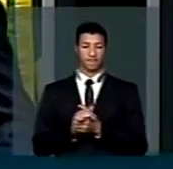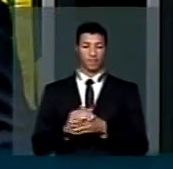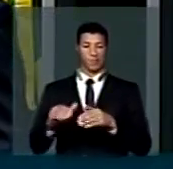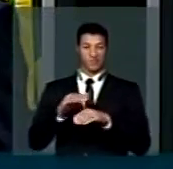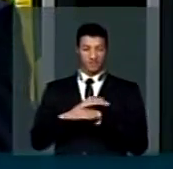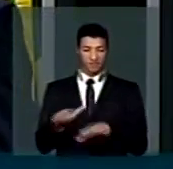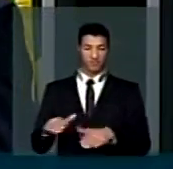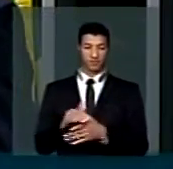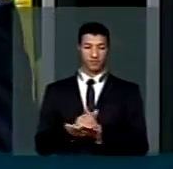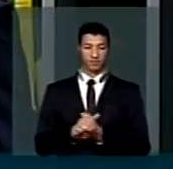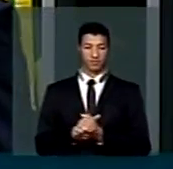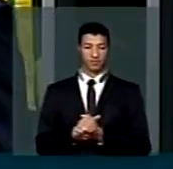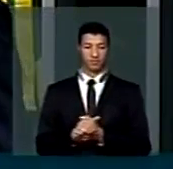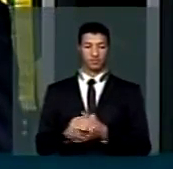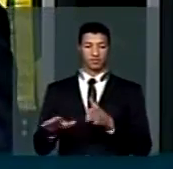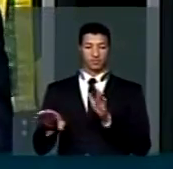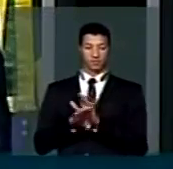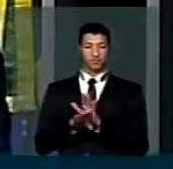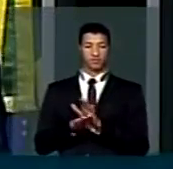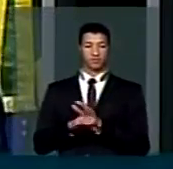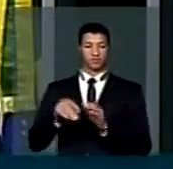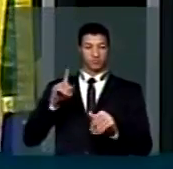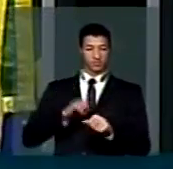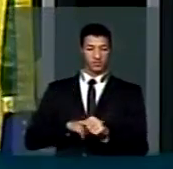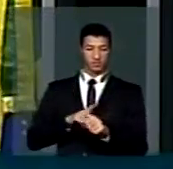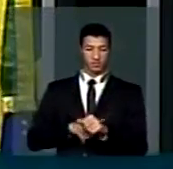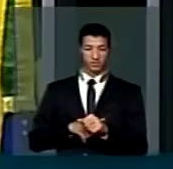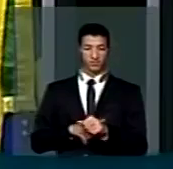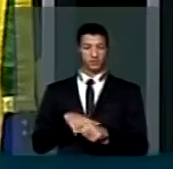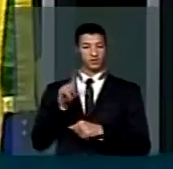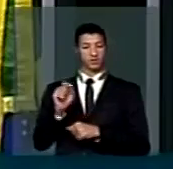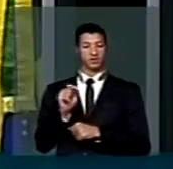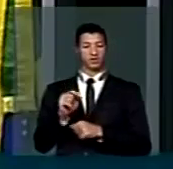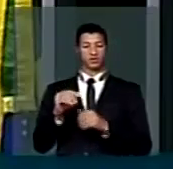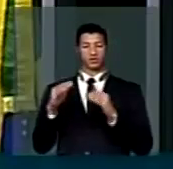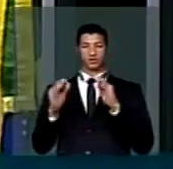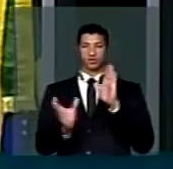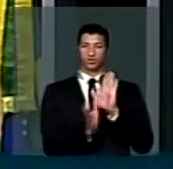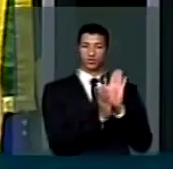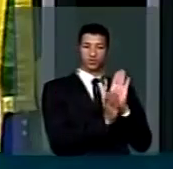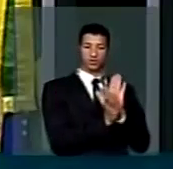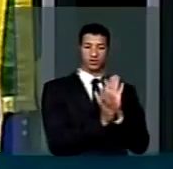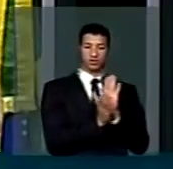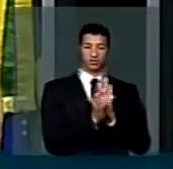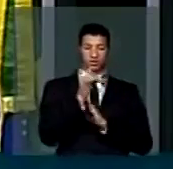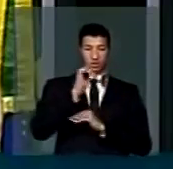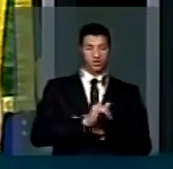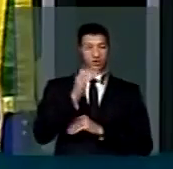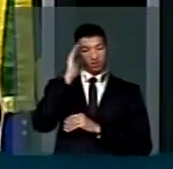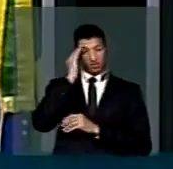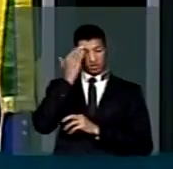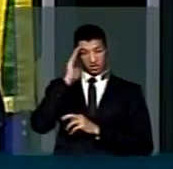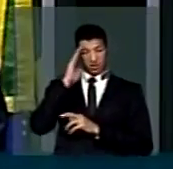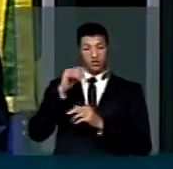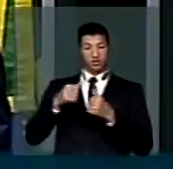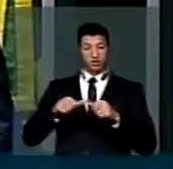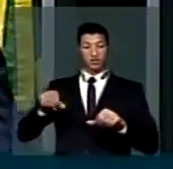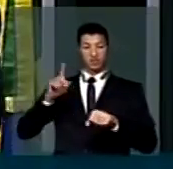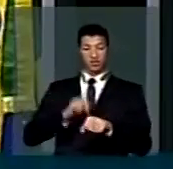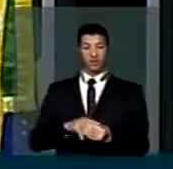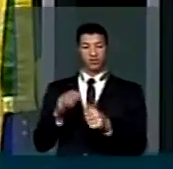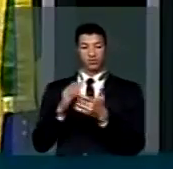Chega não. Chega na hora em que esta casa entender que está na hora de